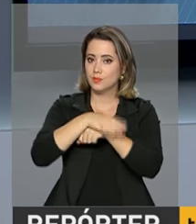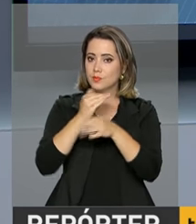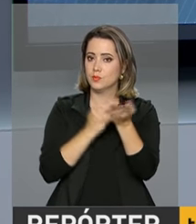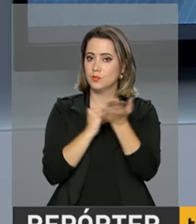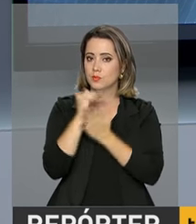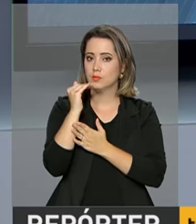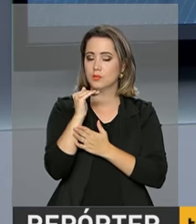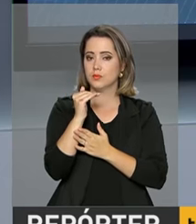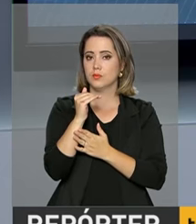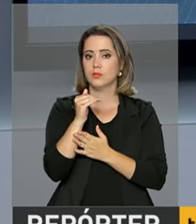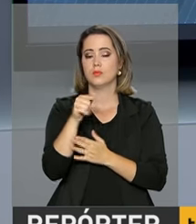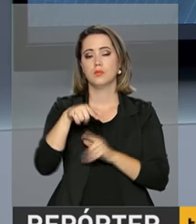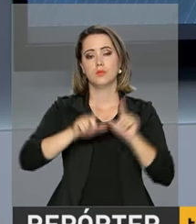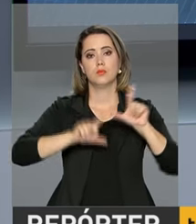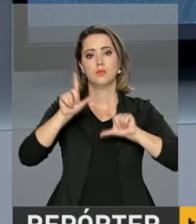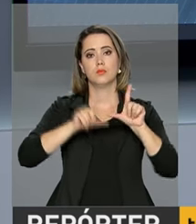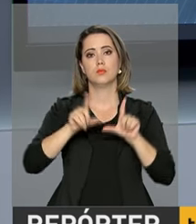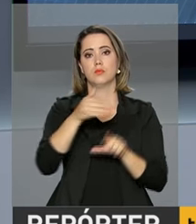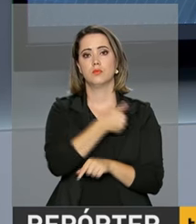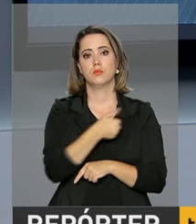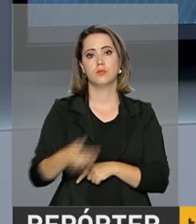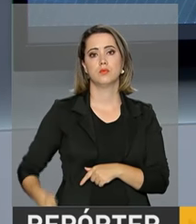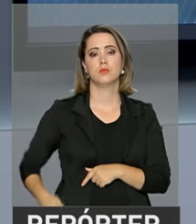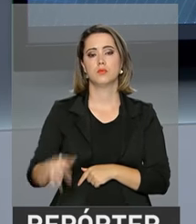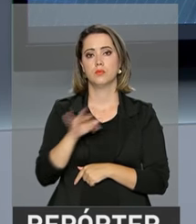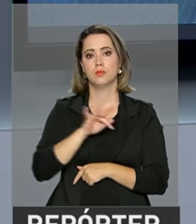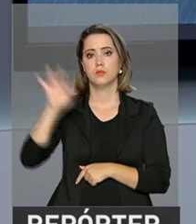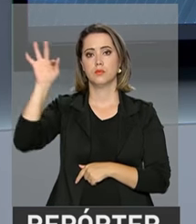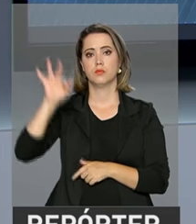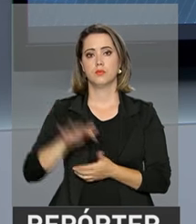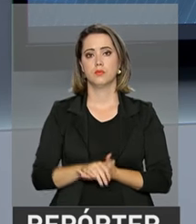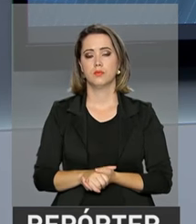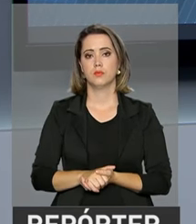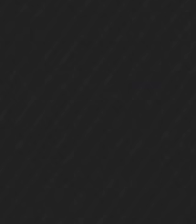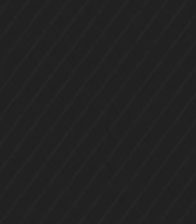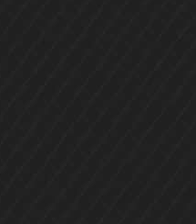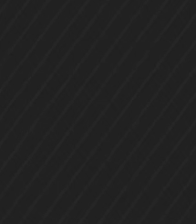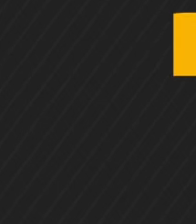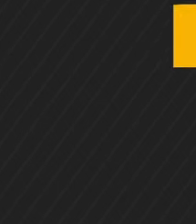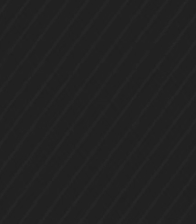pra você continue com a gente aqui na nbr a tv do governo federal